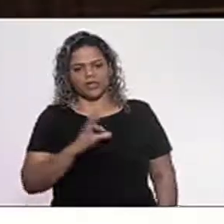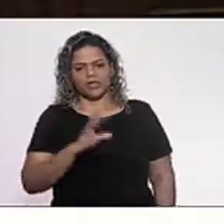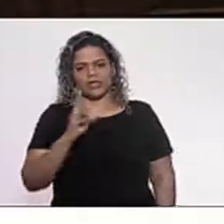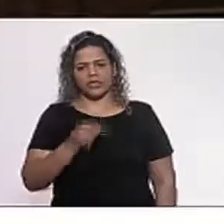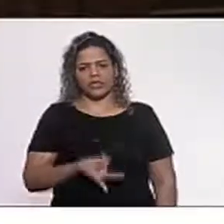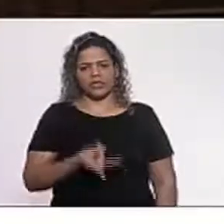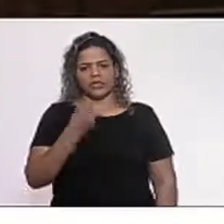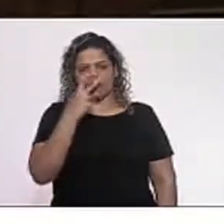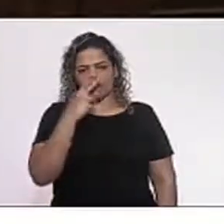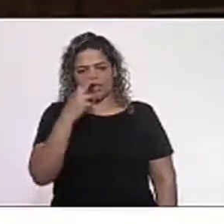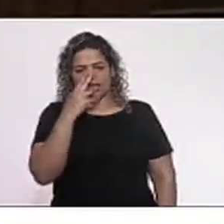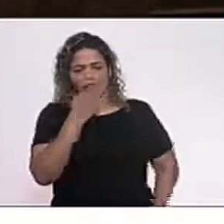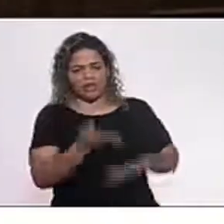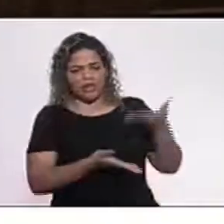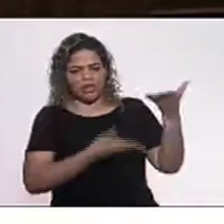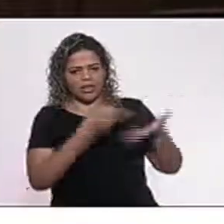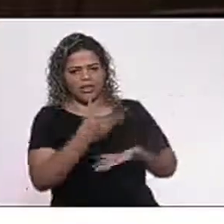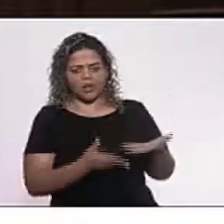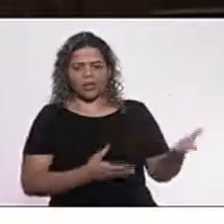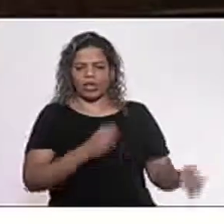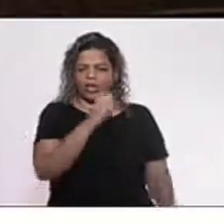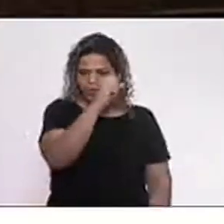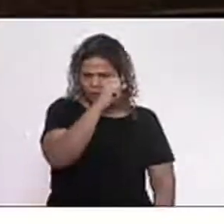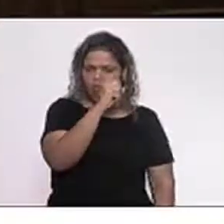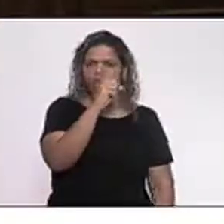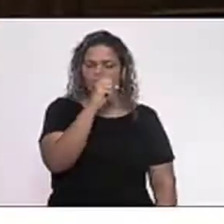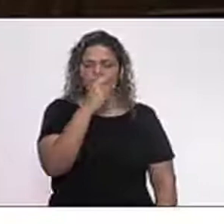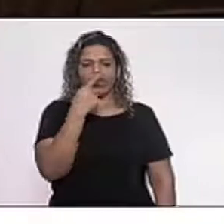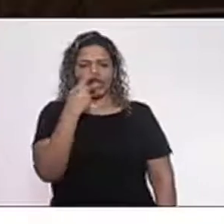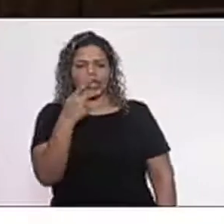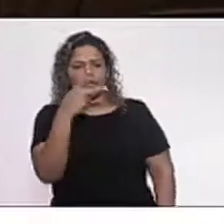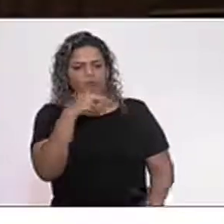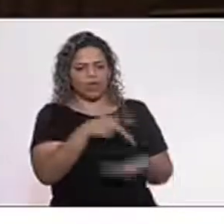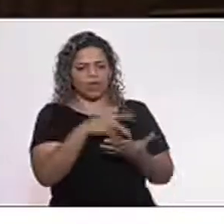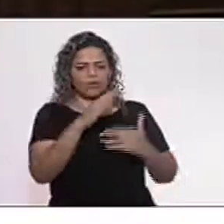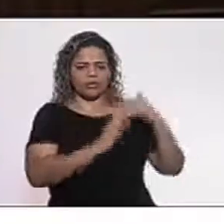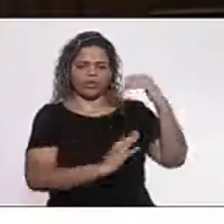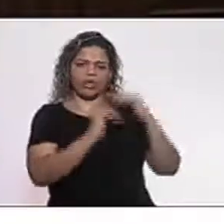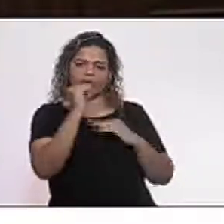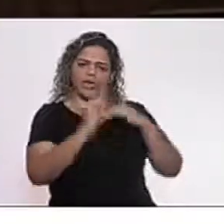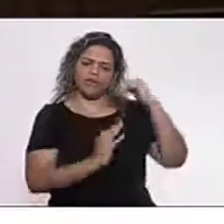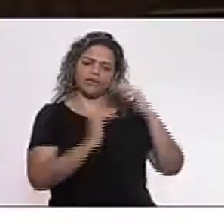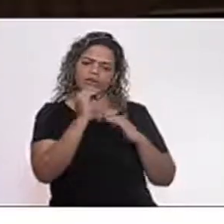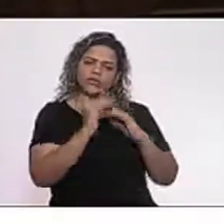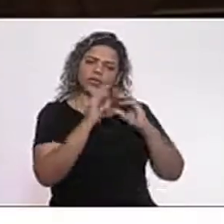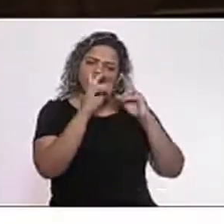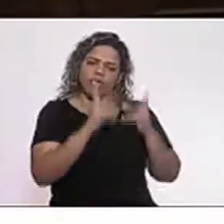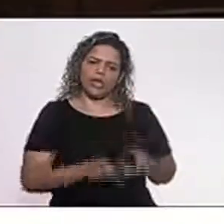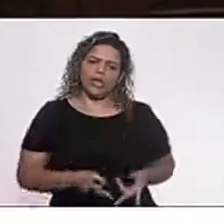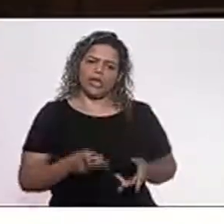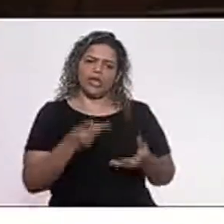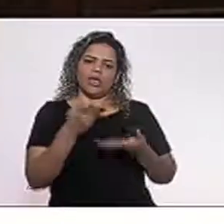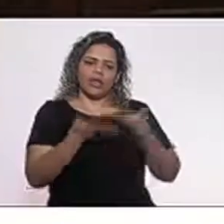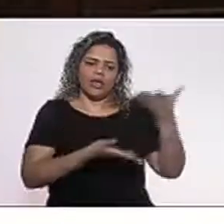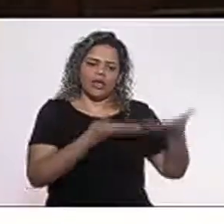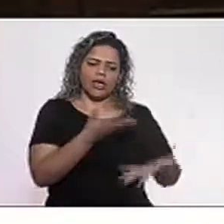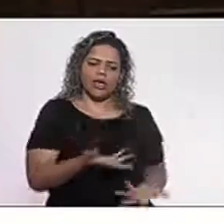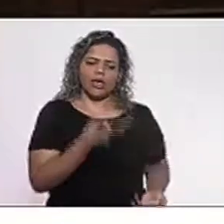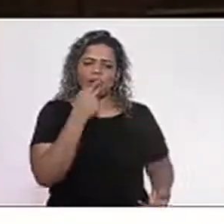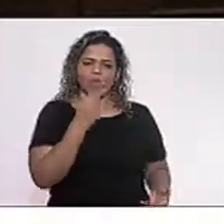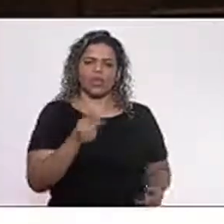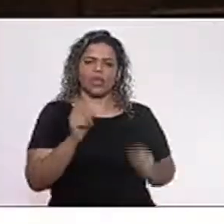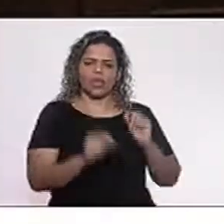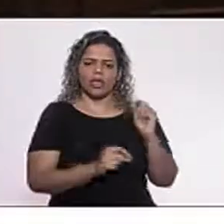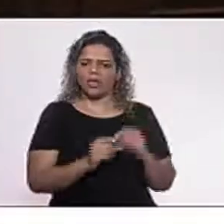como boi de piranha, tratados como heróis no discurso oficial, mas na prática colocados como boi de piranha nessas